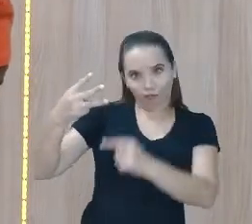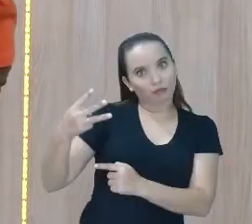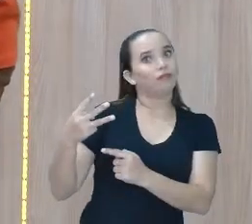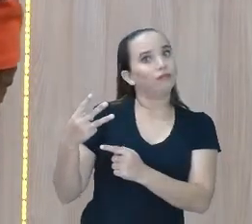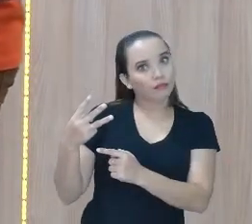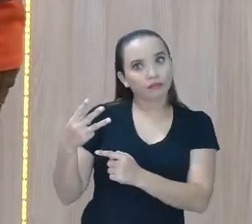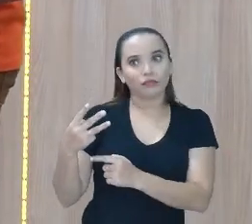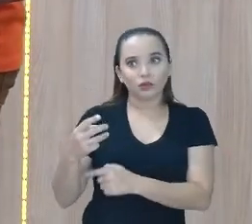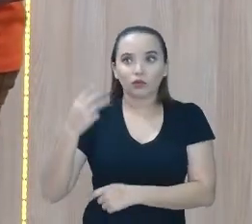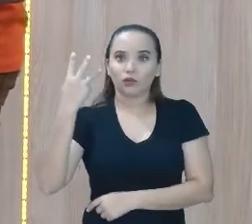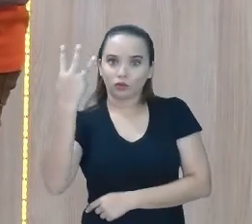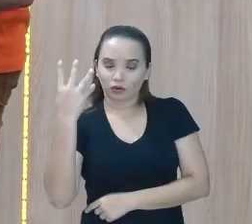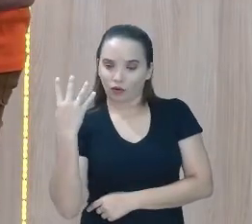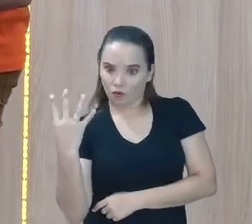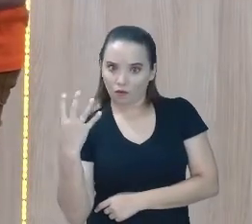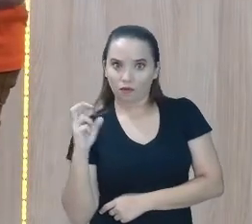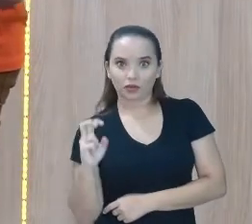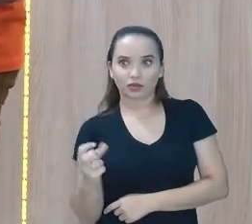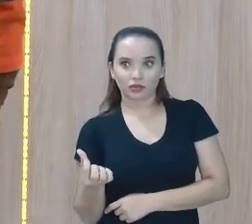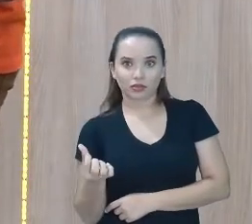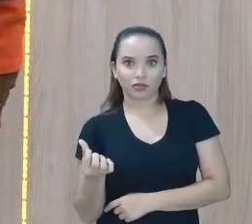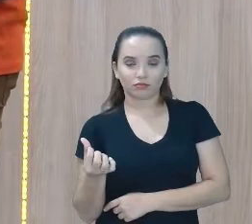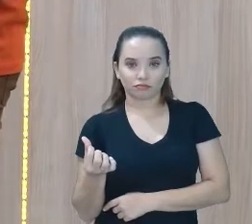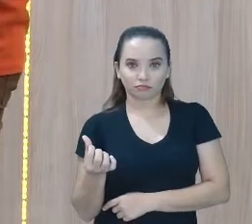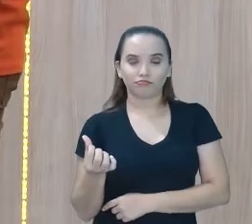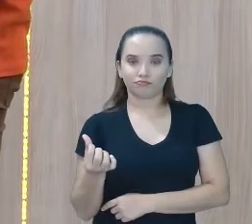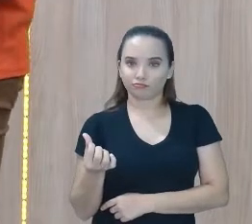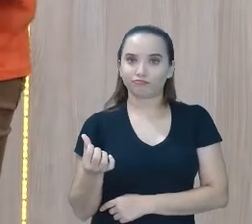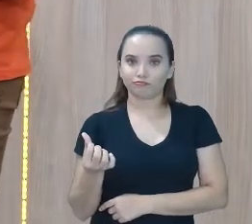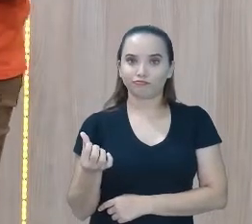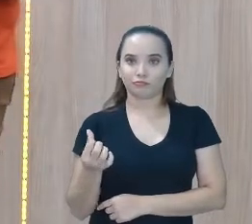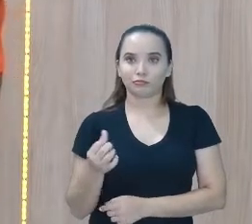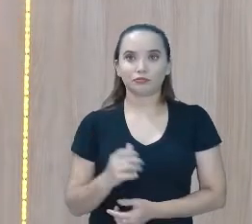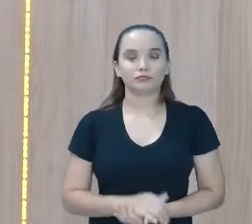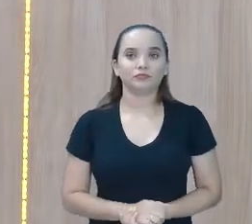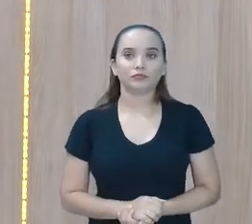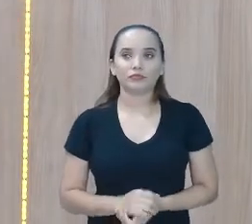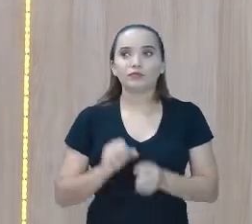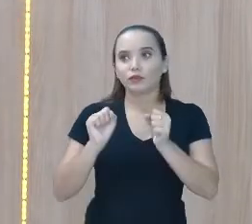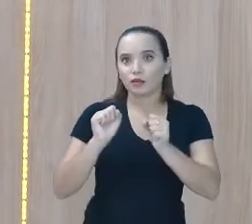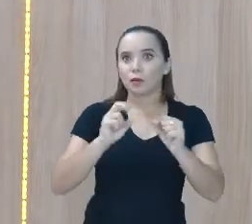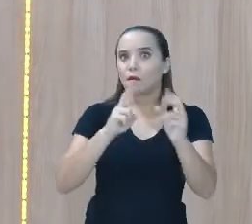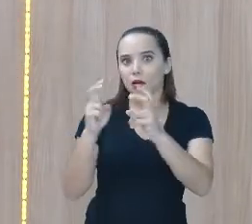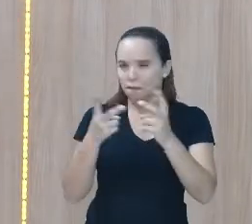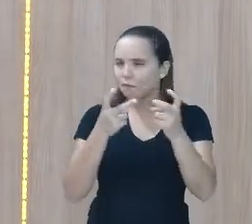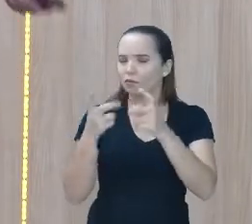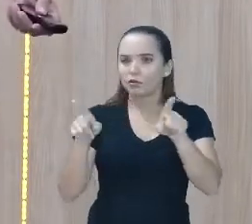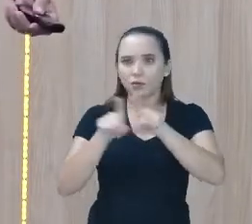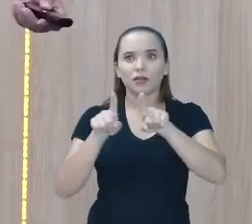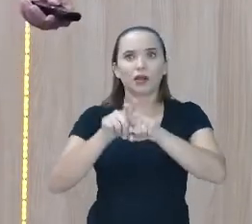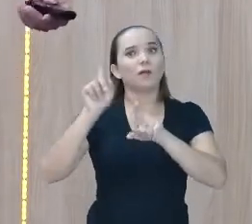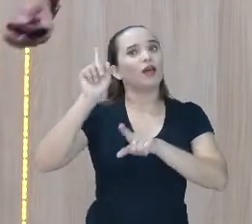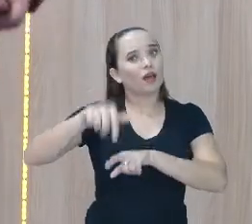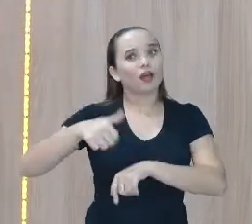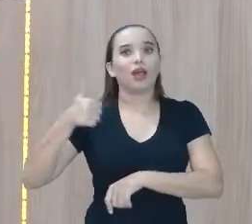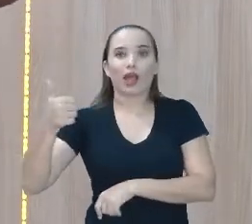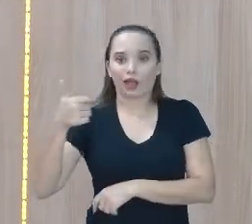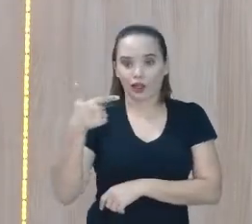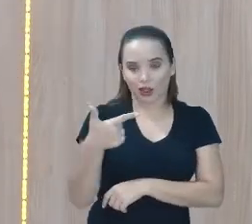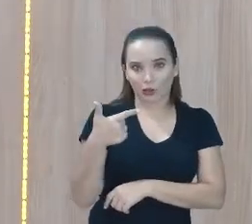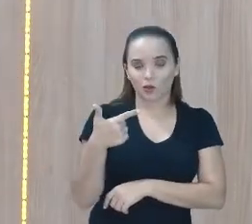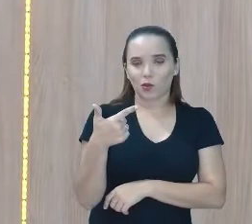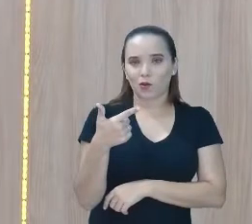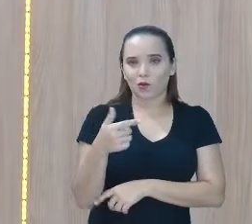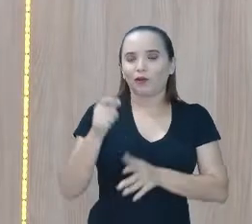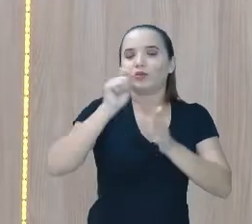do 3, múltiplo do 4, múltiplo do 6, certo? E pode notar que ele também é múltiplo do 12, né?